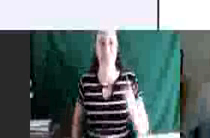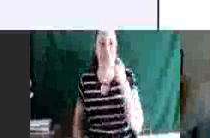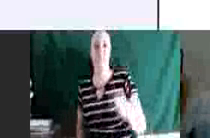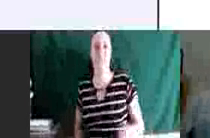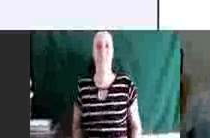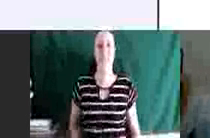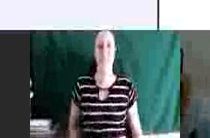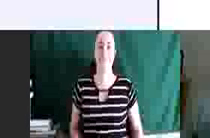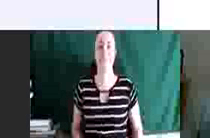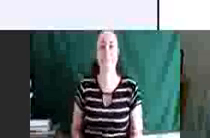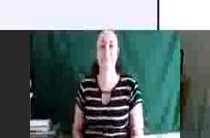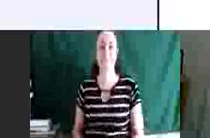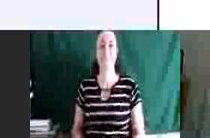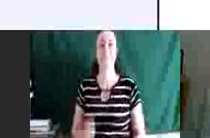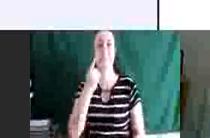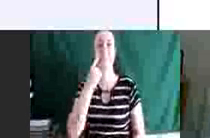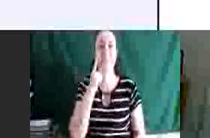hein?